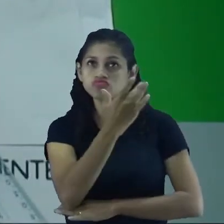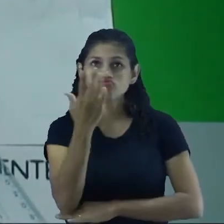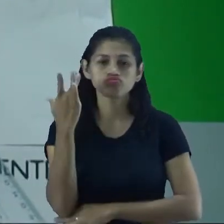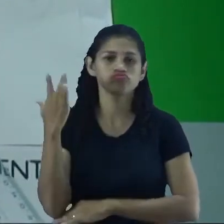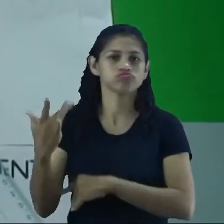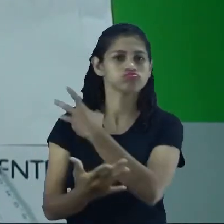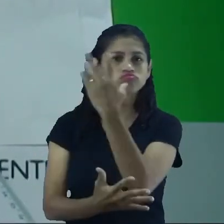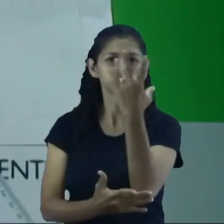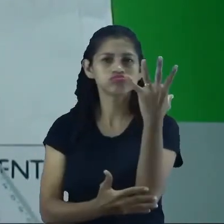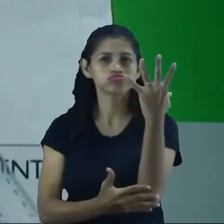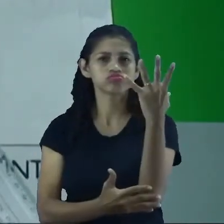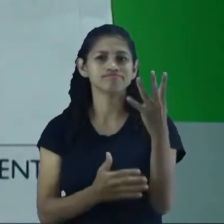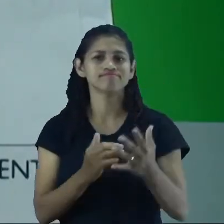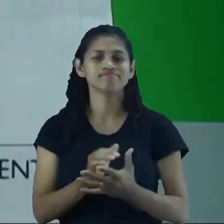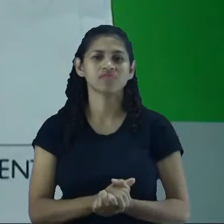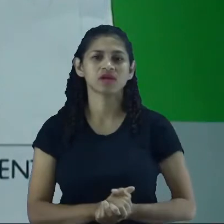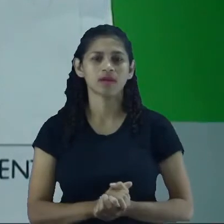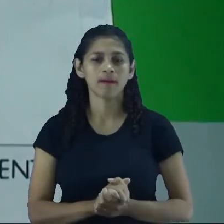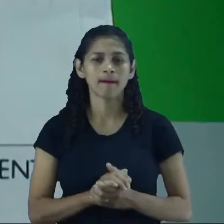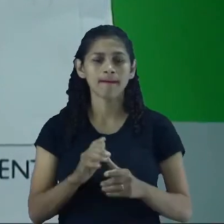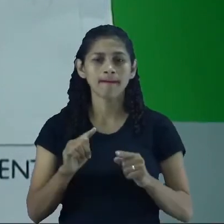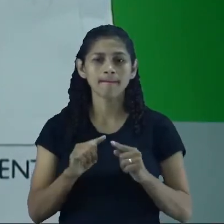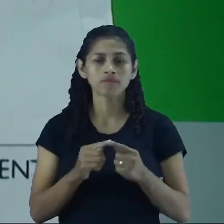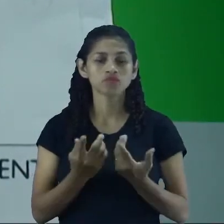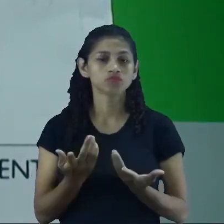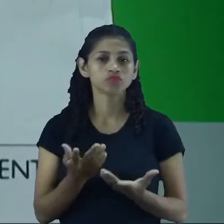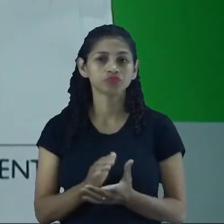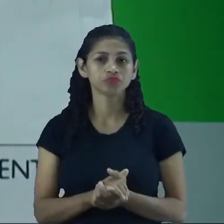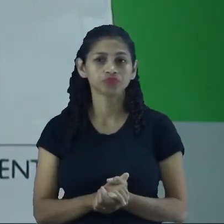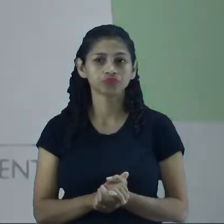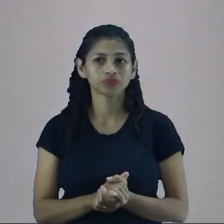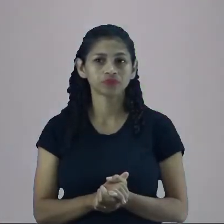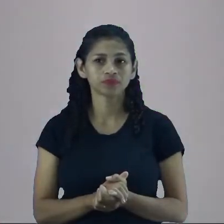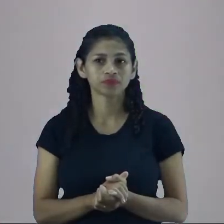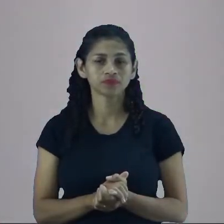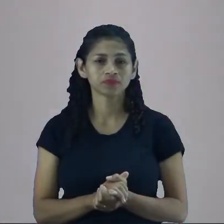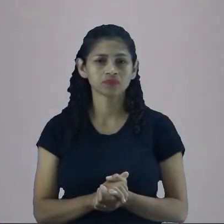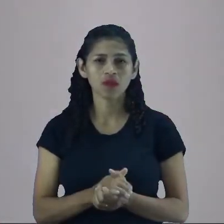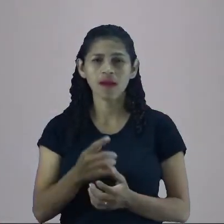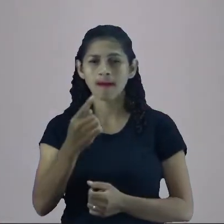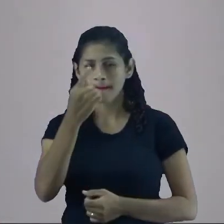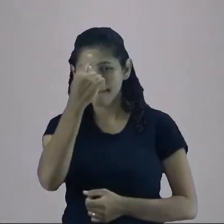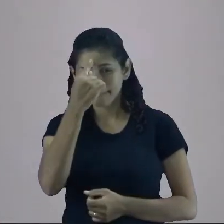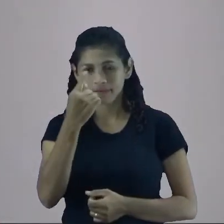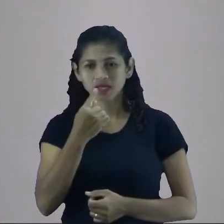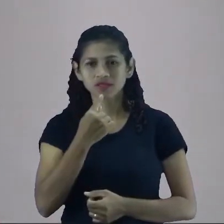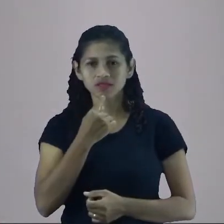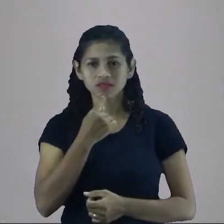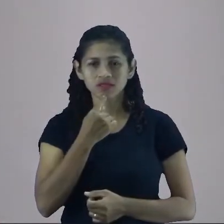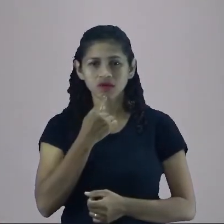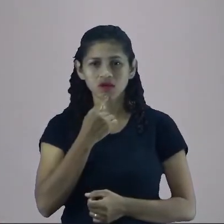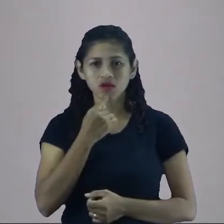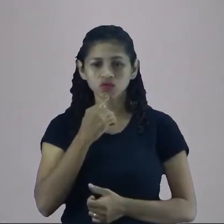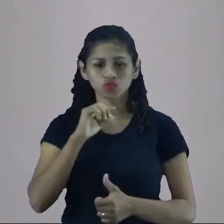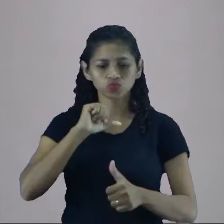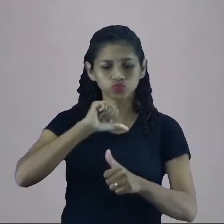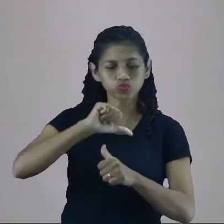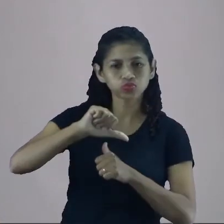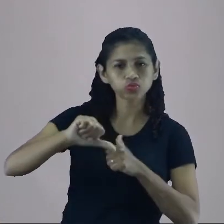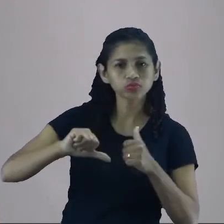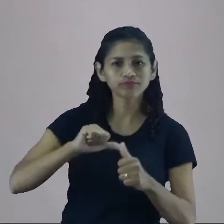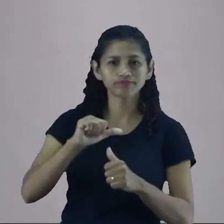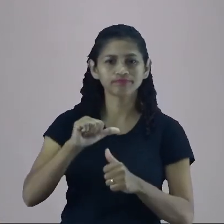imagem, né? Com isso nós podemos concluir o quê? Que a paisagem que aparece mais modificada é a paisagem de